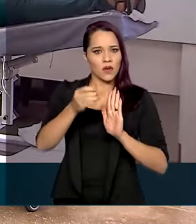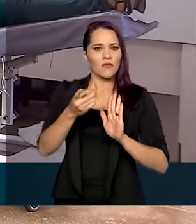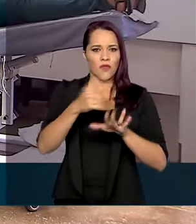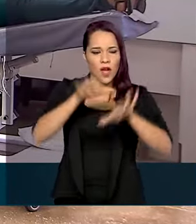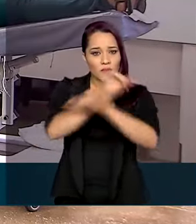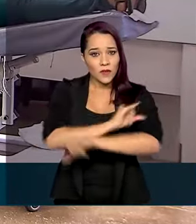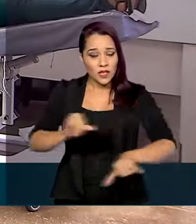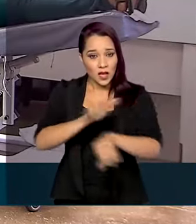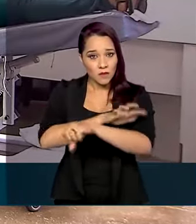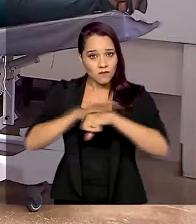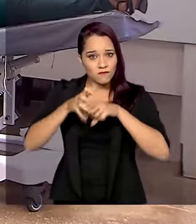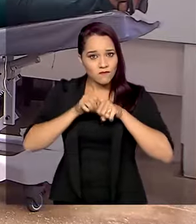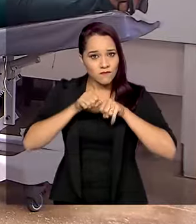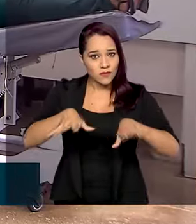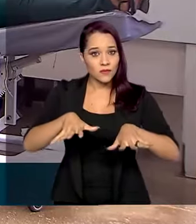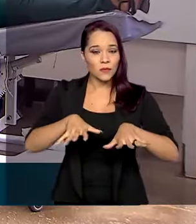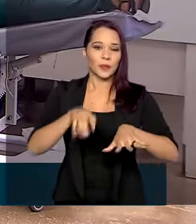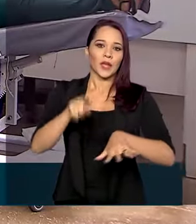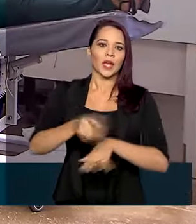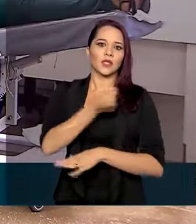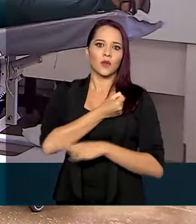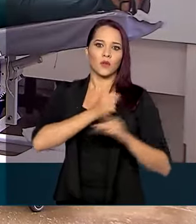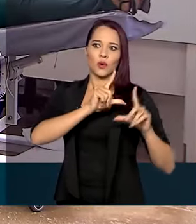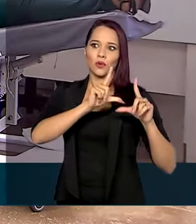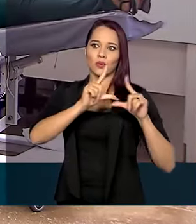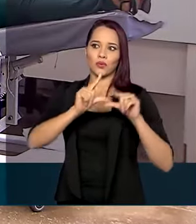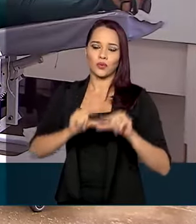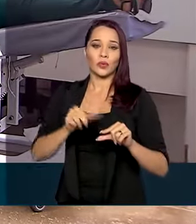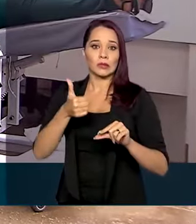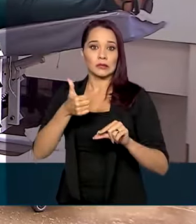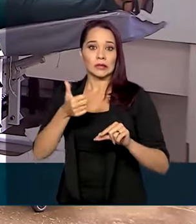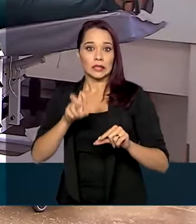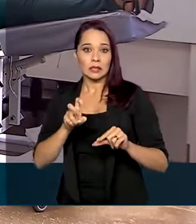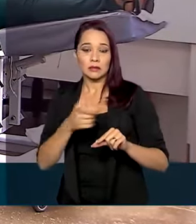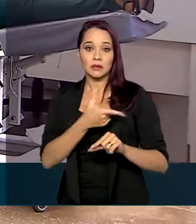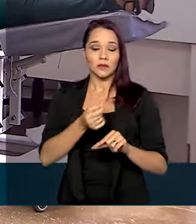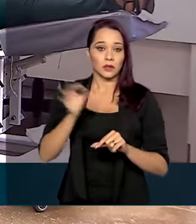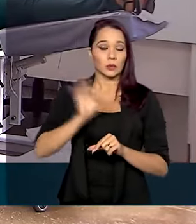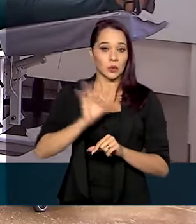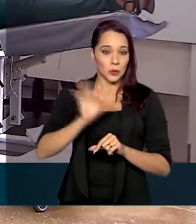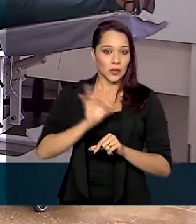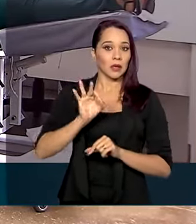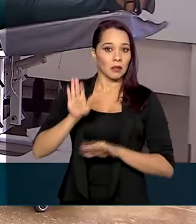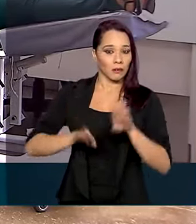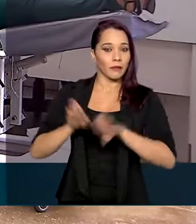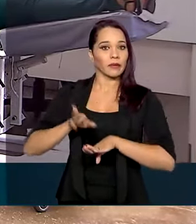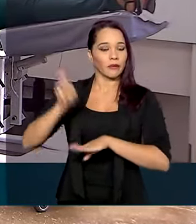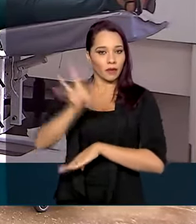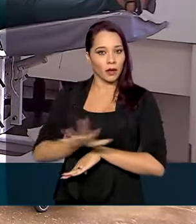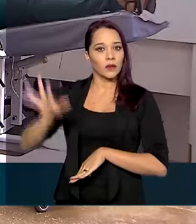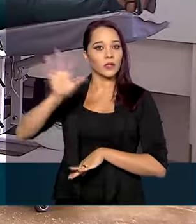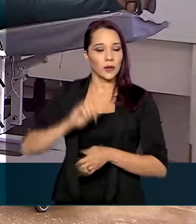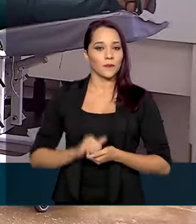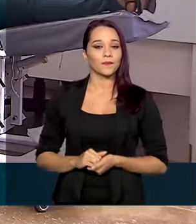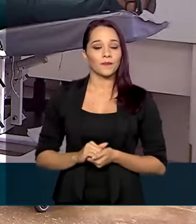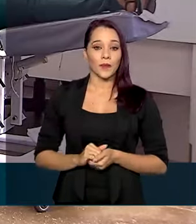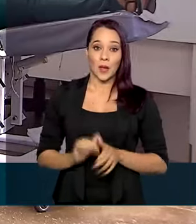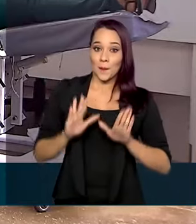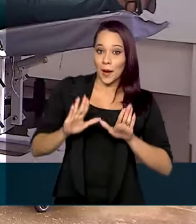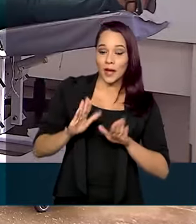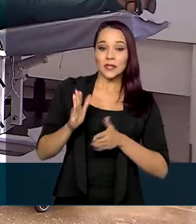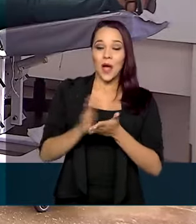a pandemia do coronavírus, esse número diminuiu entre 15% 20%, dependendo da região. Mas